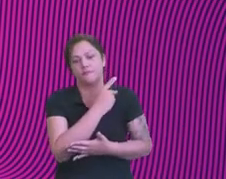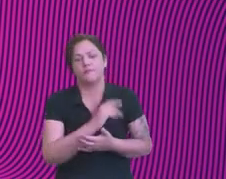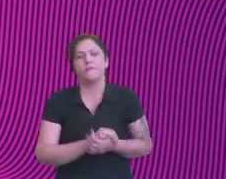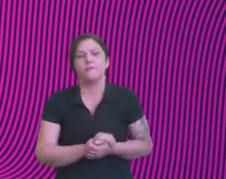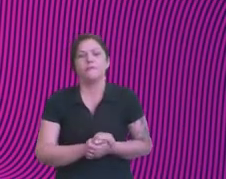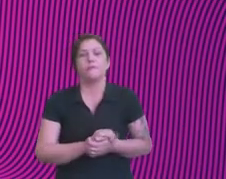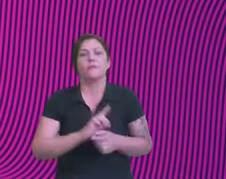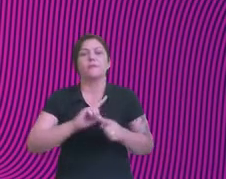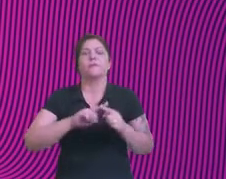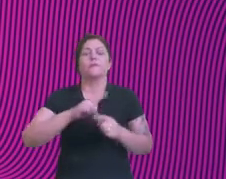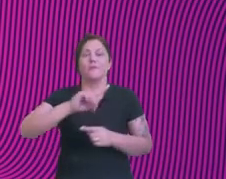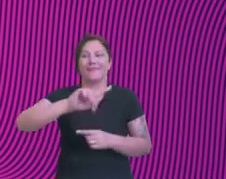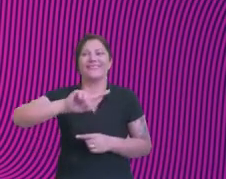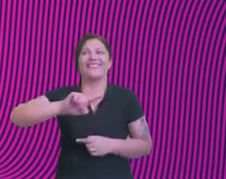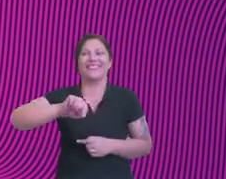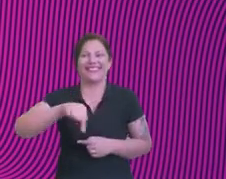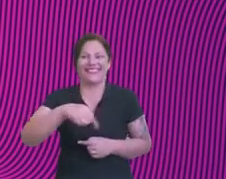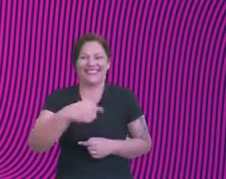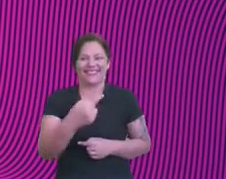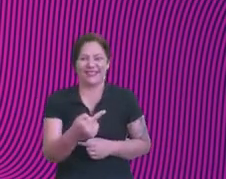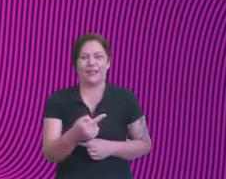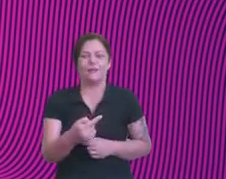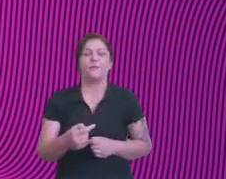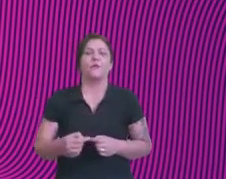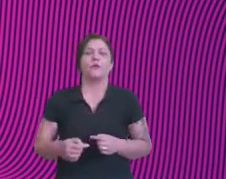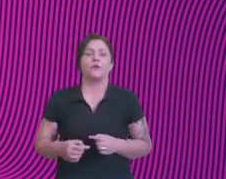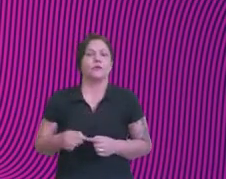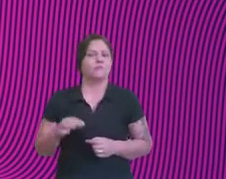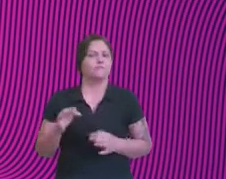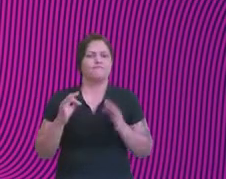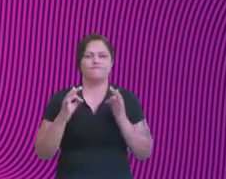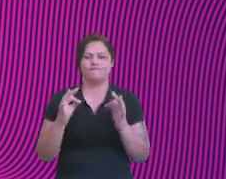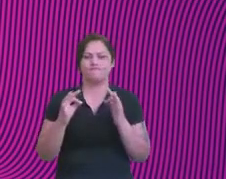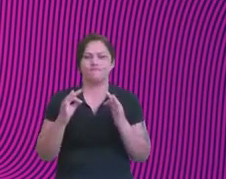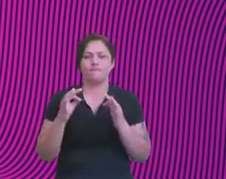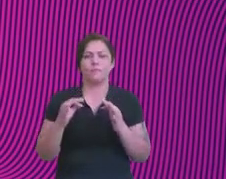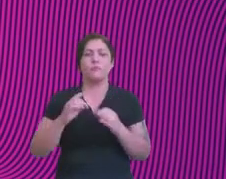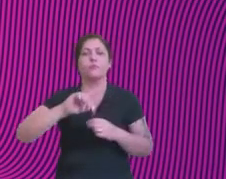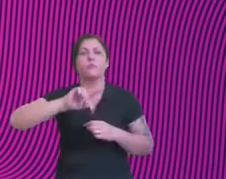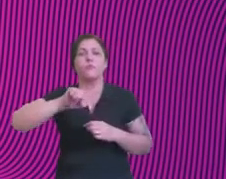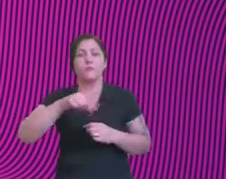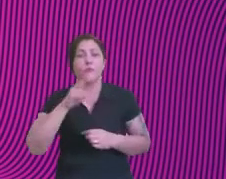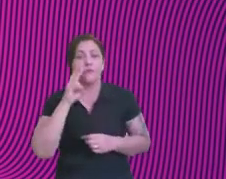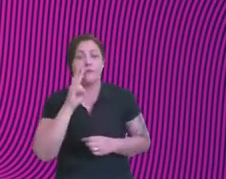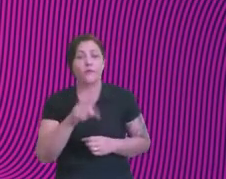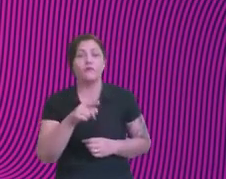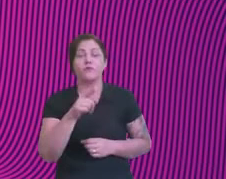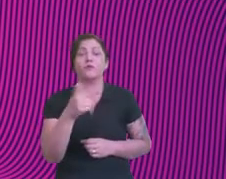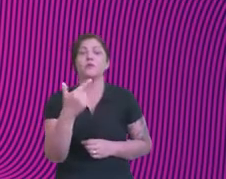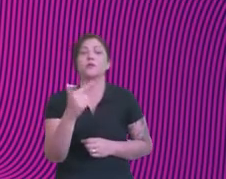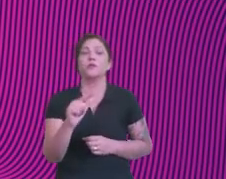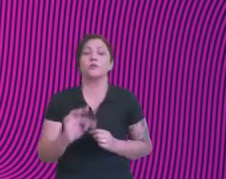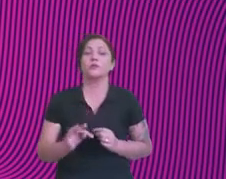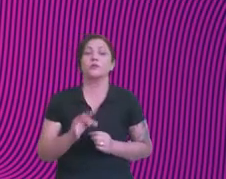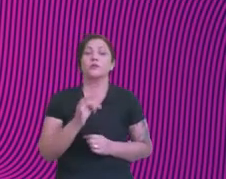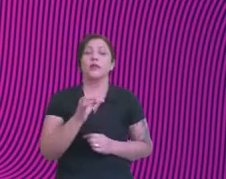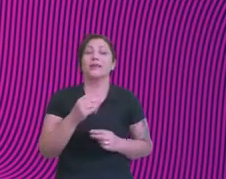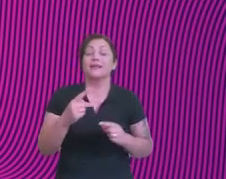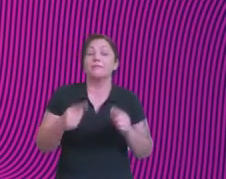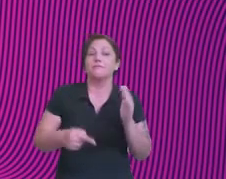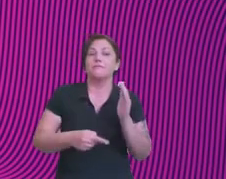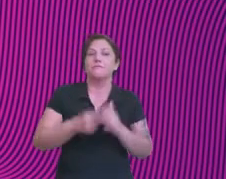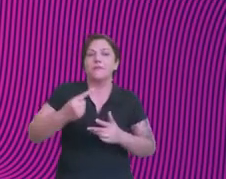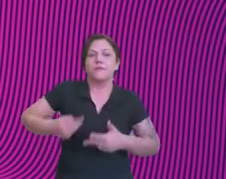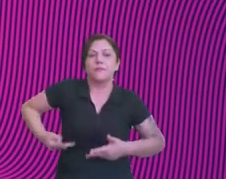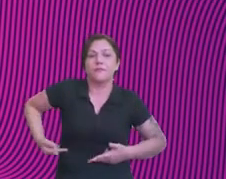bem empregada, um excelente resultado, que vai permitir você usar uma técnica de operar o fígado primeiro e